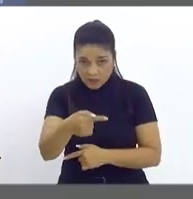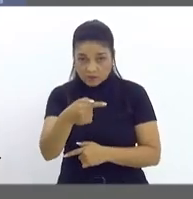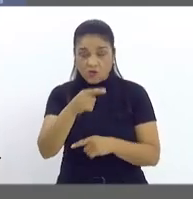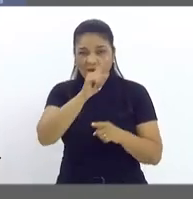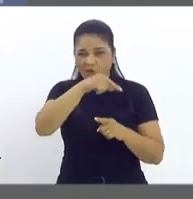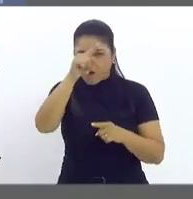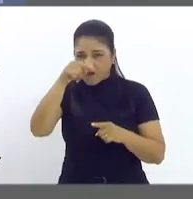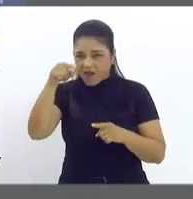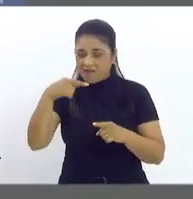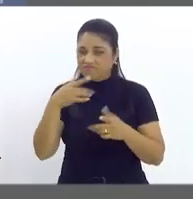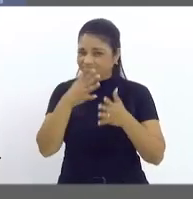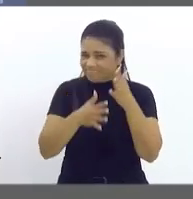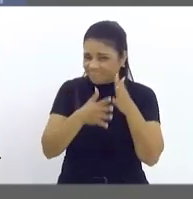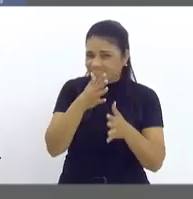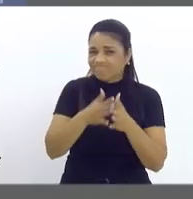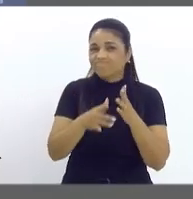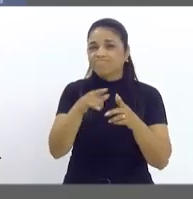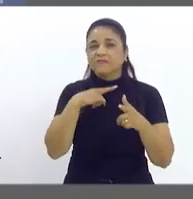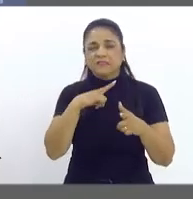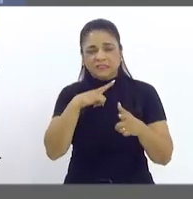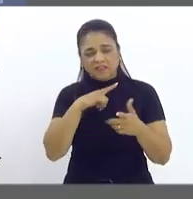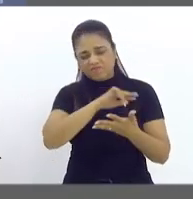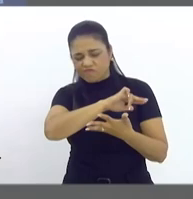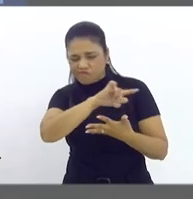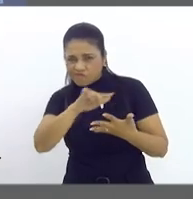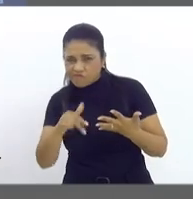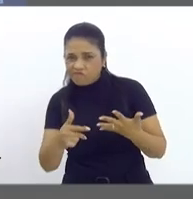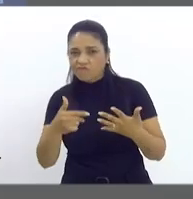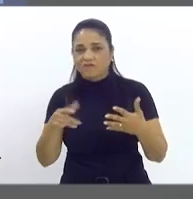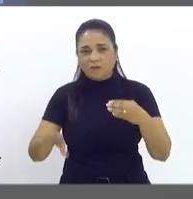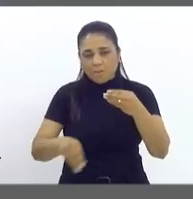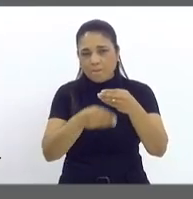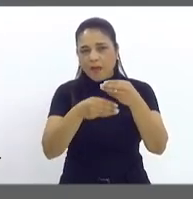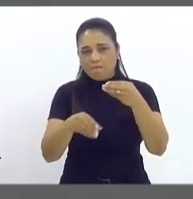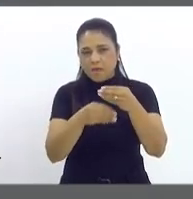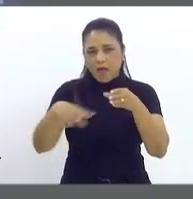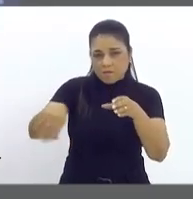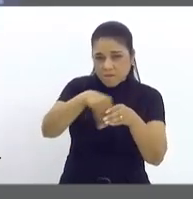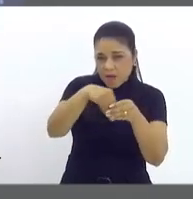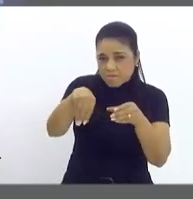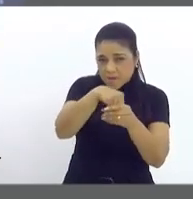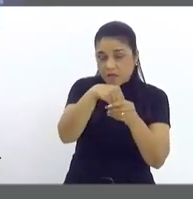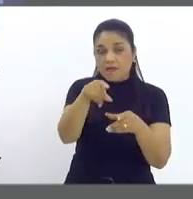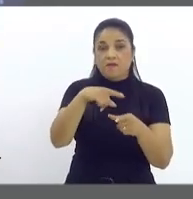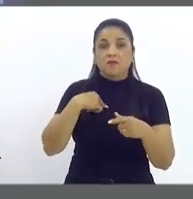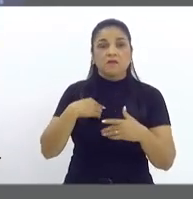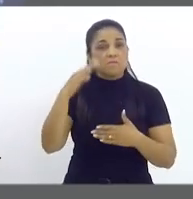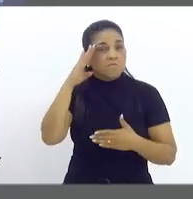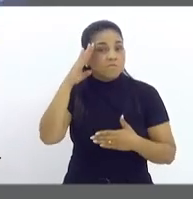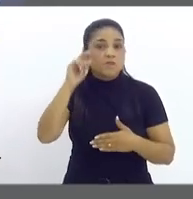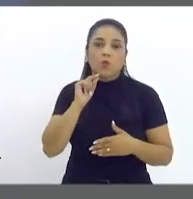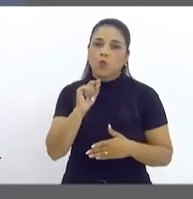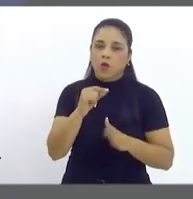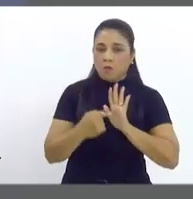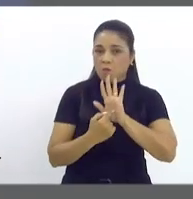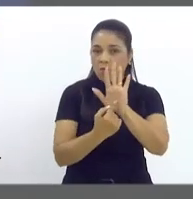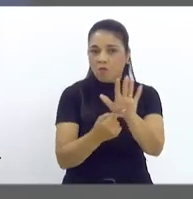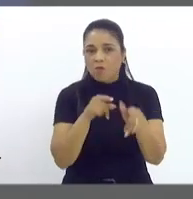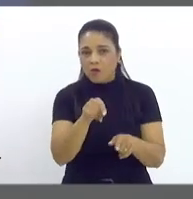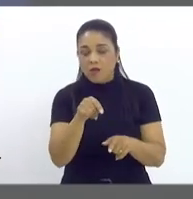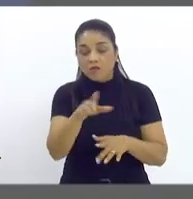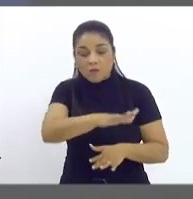pouquinho complicado, porque tem vários fatores aí inseridos, mas o importante é destacar que no